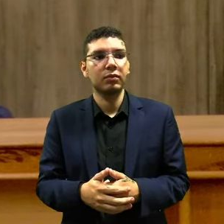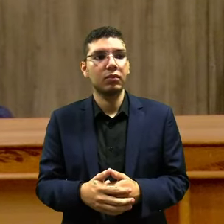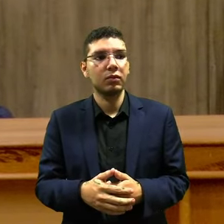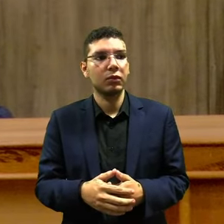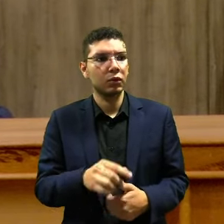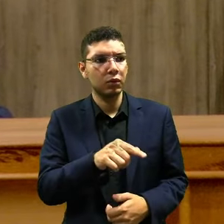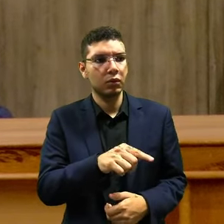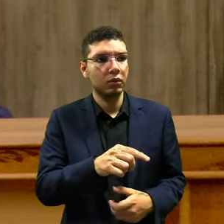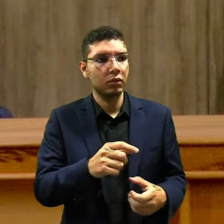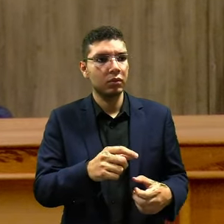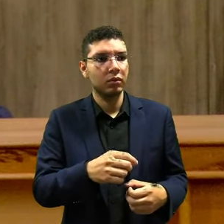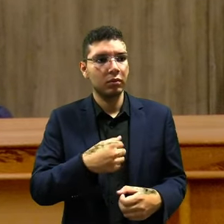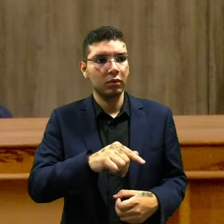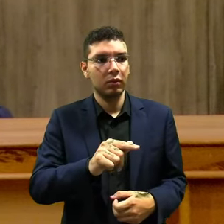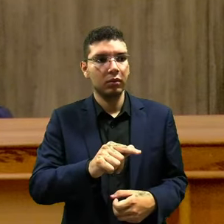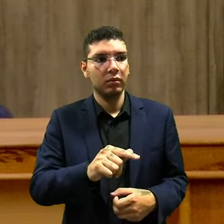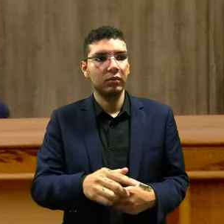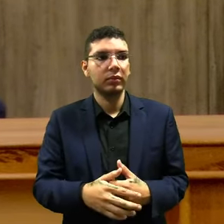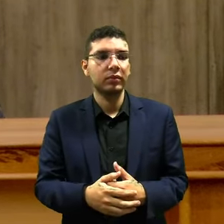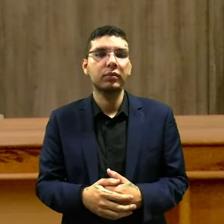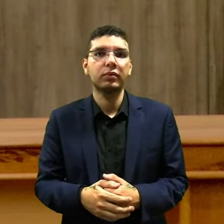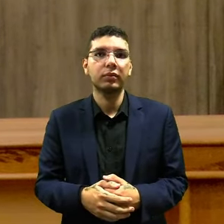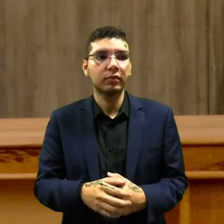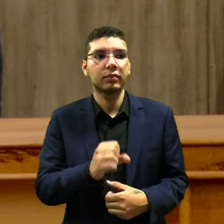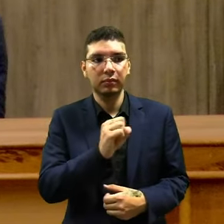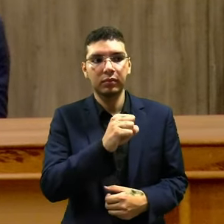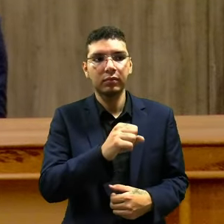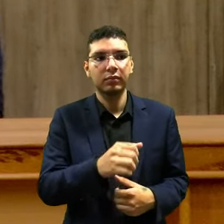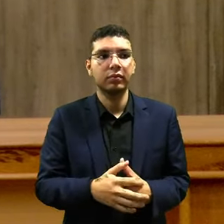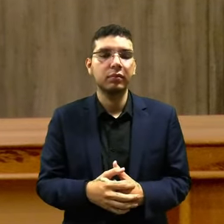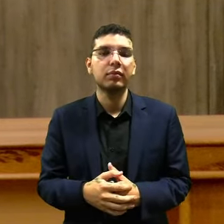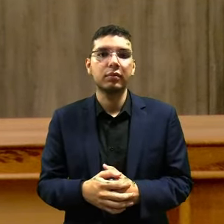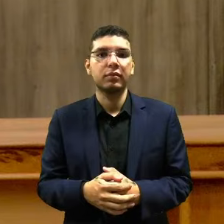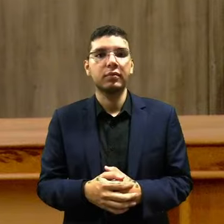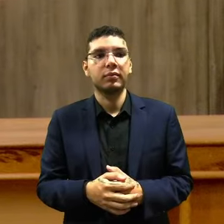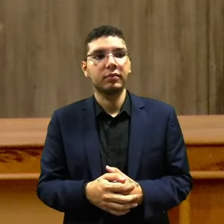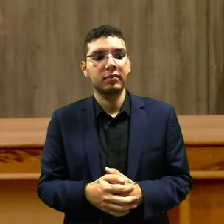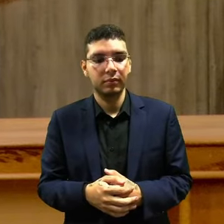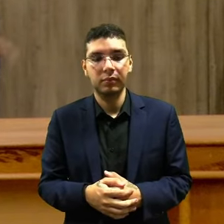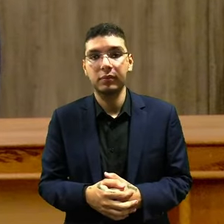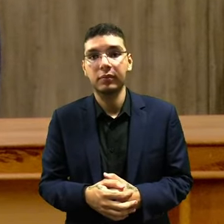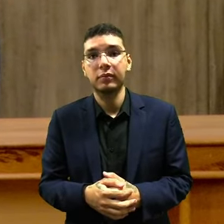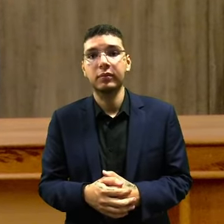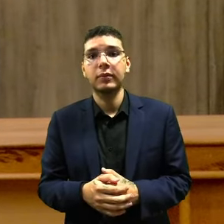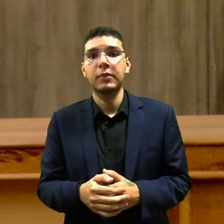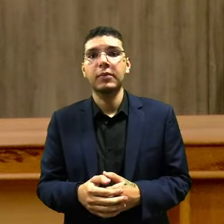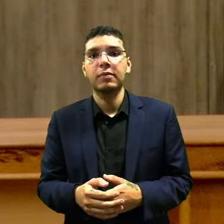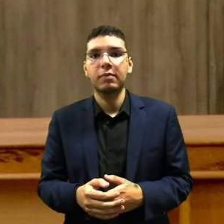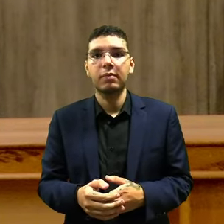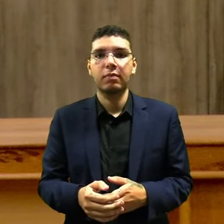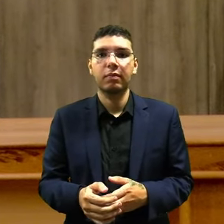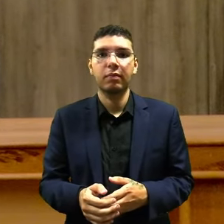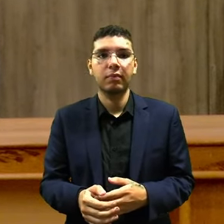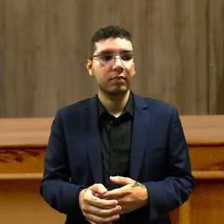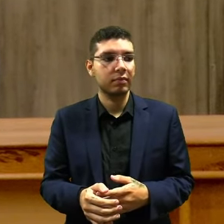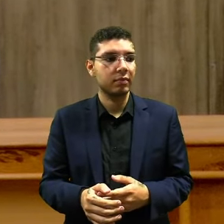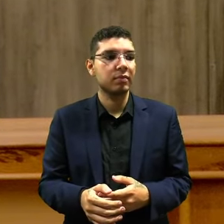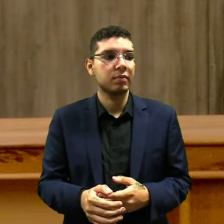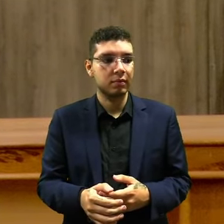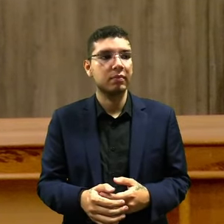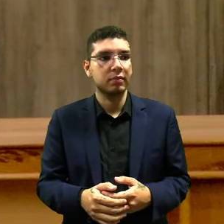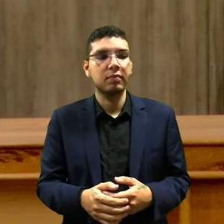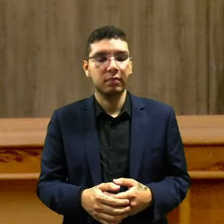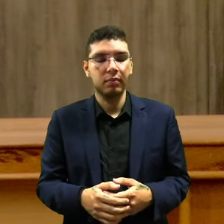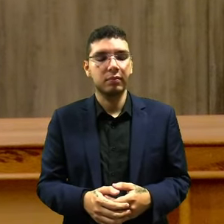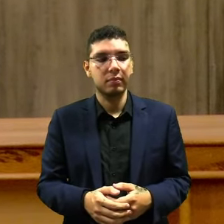acalmar tem um céu do cachorro irmão será Pastor tem tem cinho para botar uns cachorros não é o lá do céu